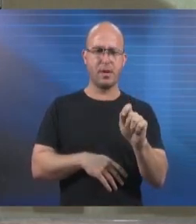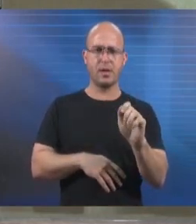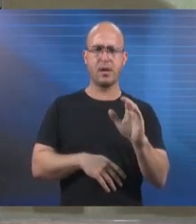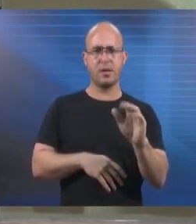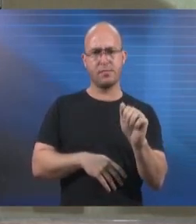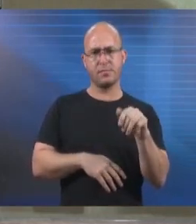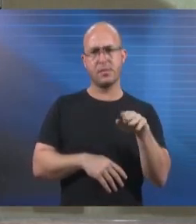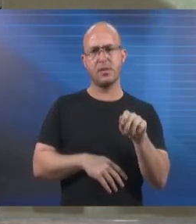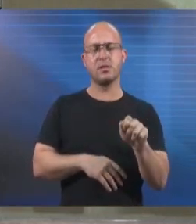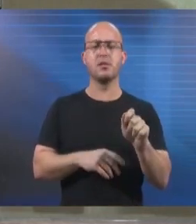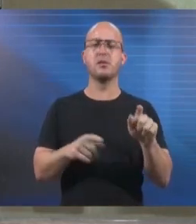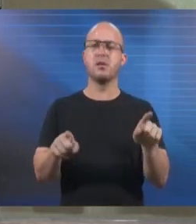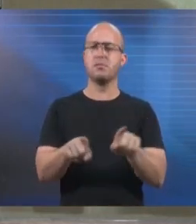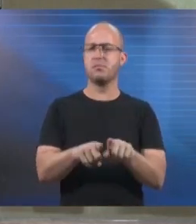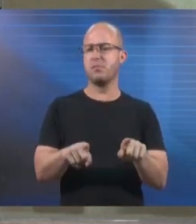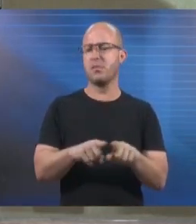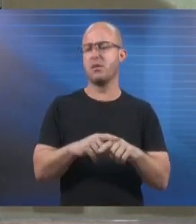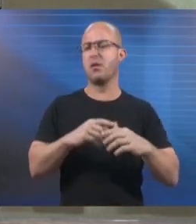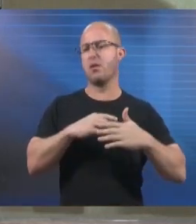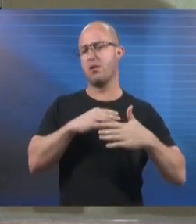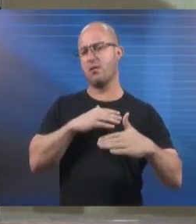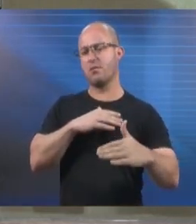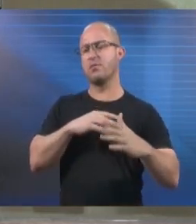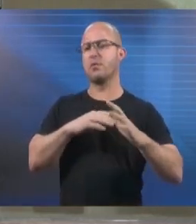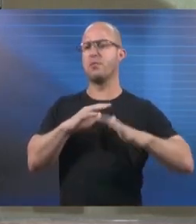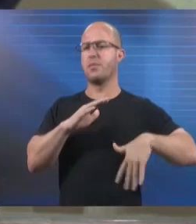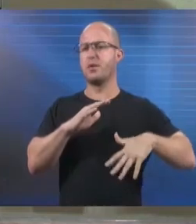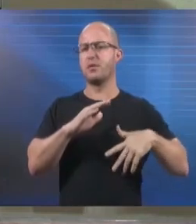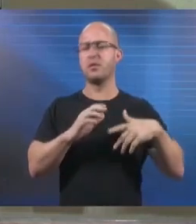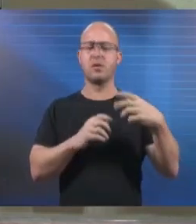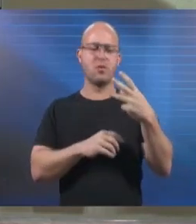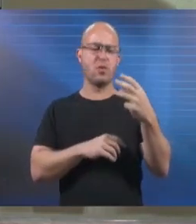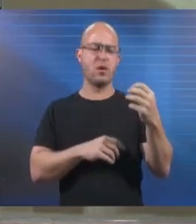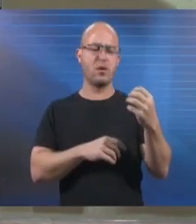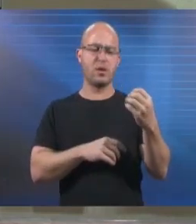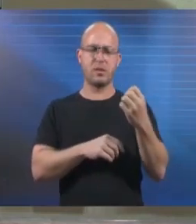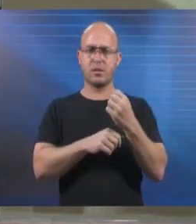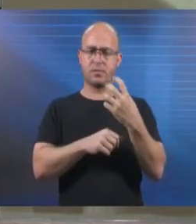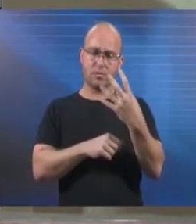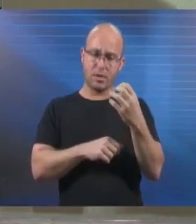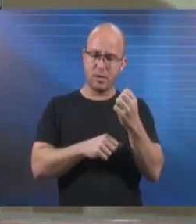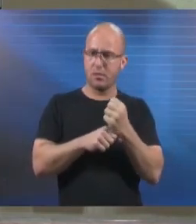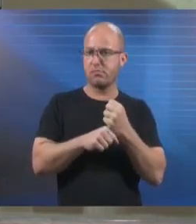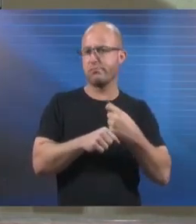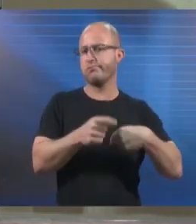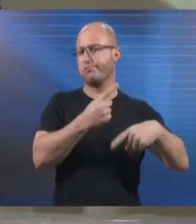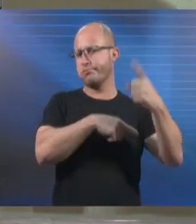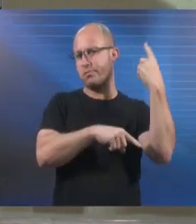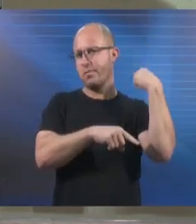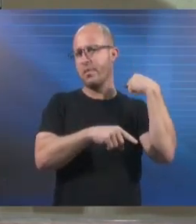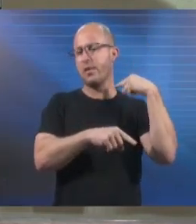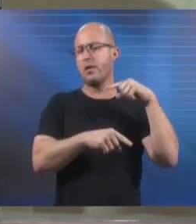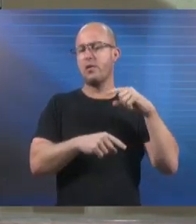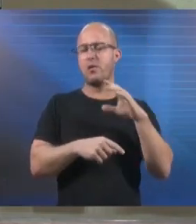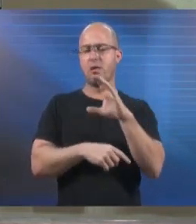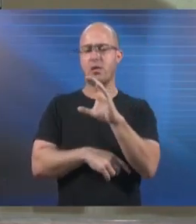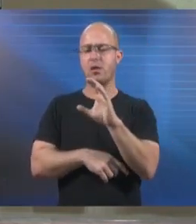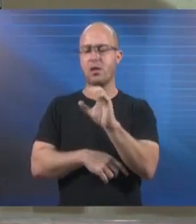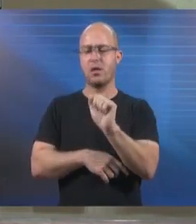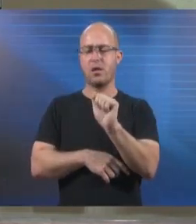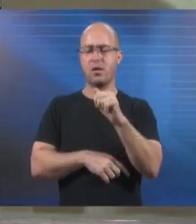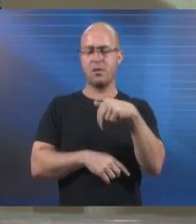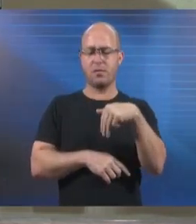foi feito a engorda da da praia de Copacabana há mais de 40 anos Deputado tomba eh Camburiu